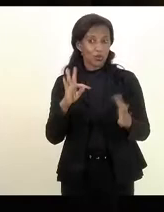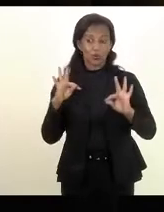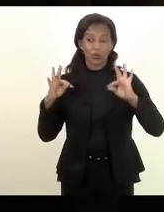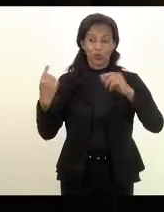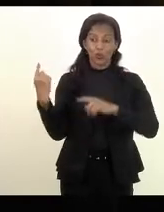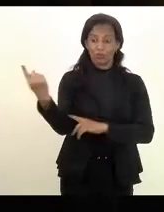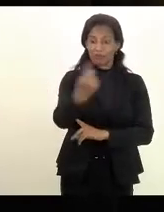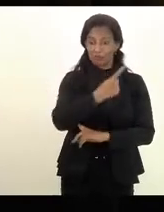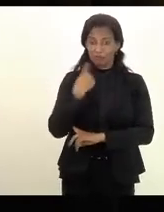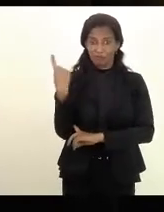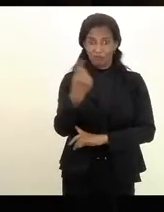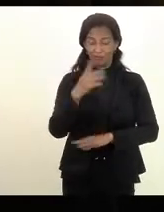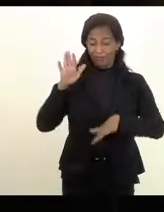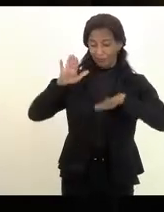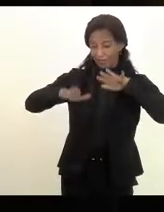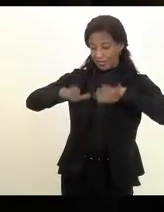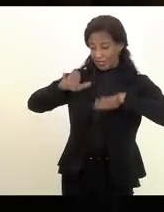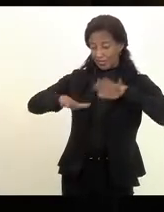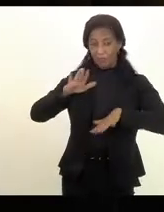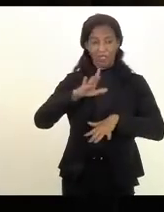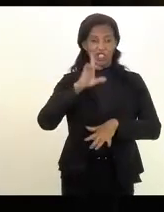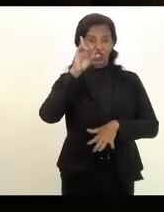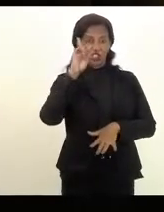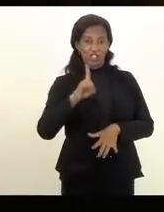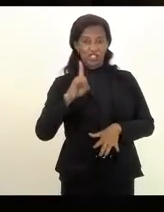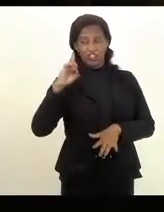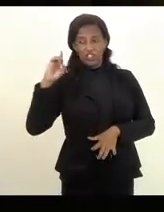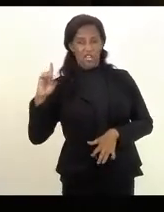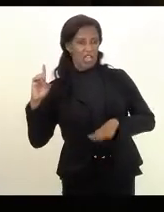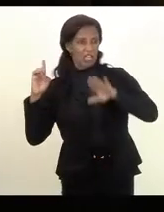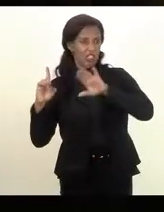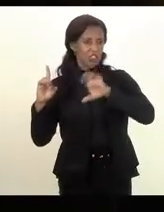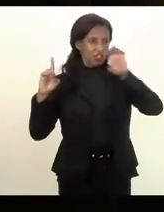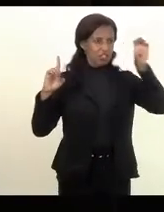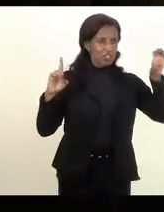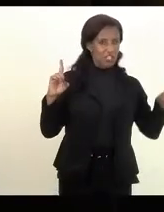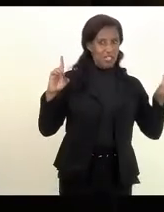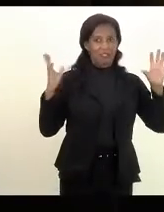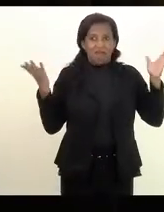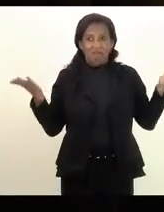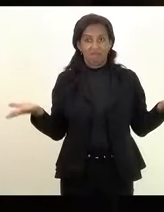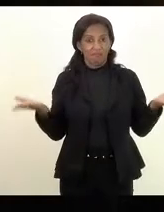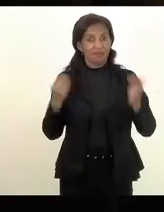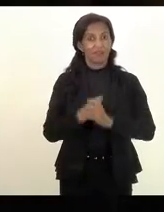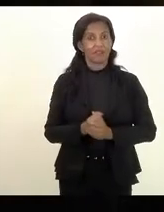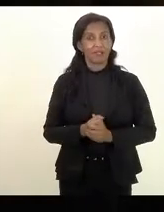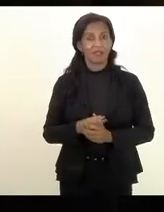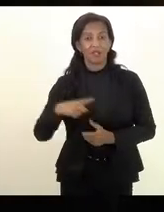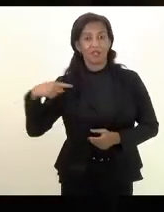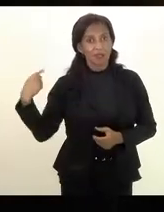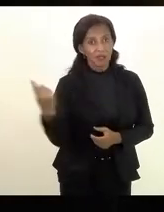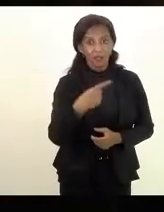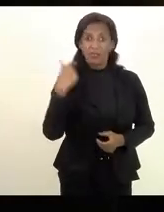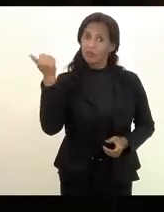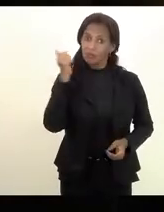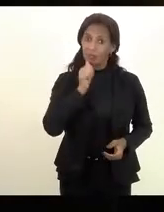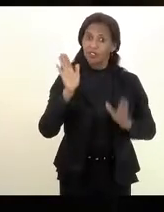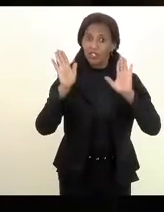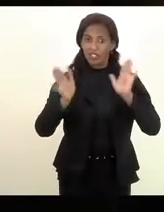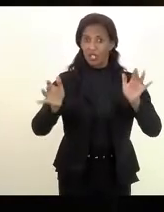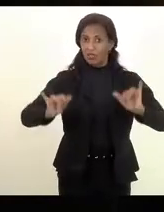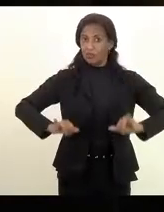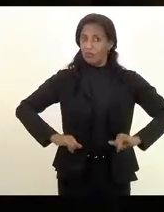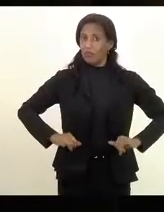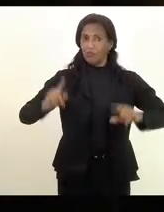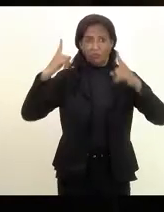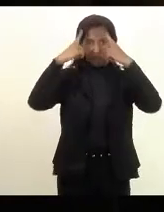independente aqui de direita de esquerda de centro que criar somos mulheres que já sofremos algum tipo